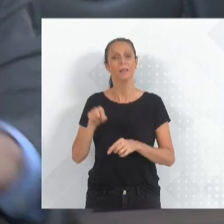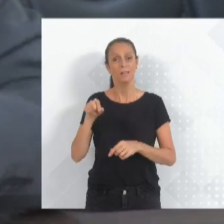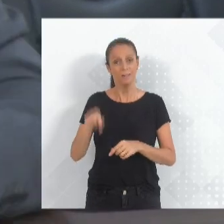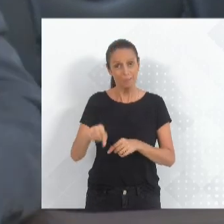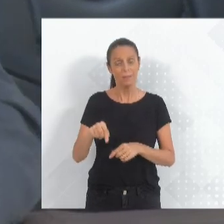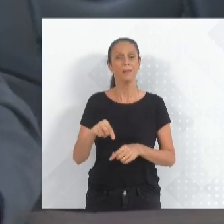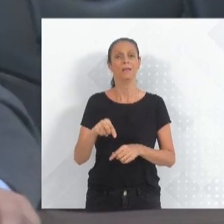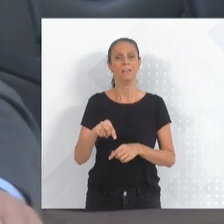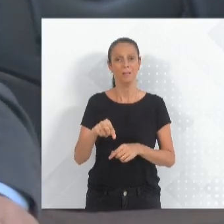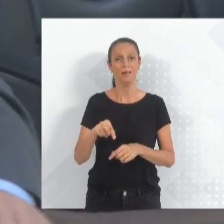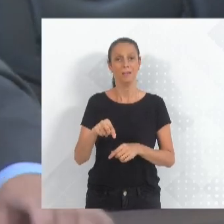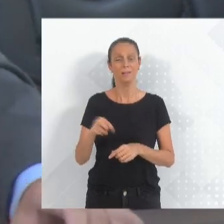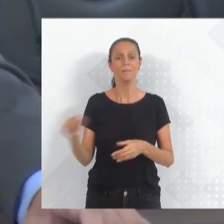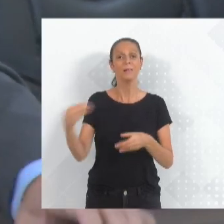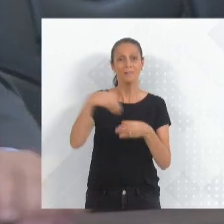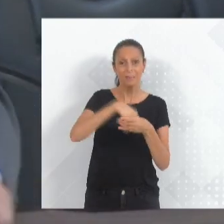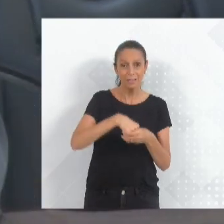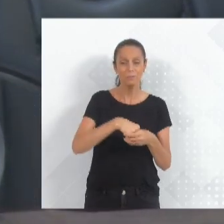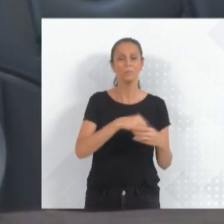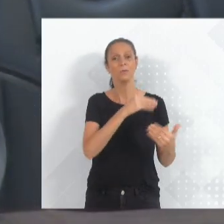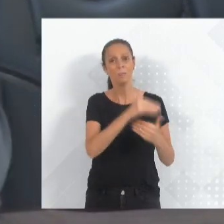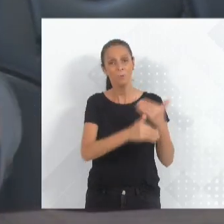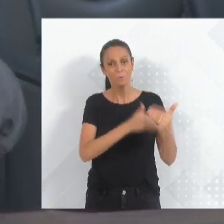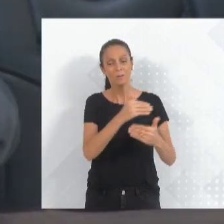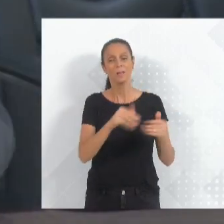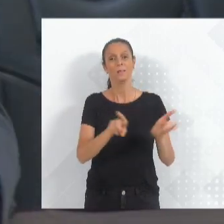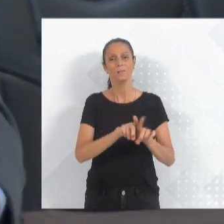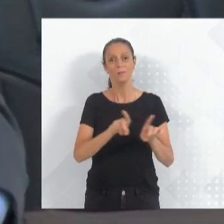de revitalização.